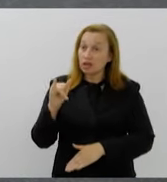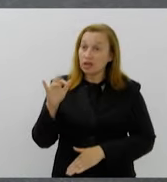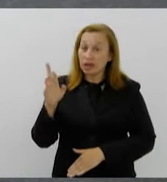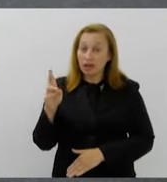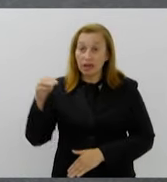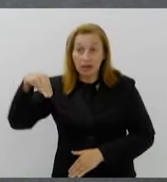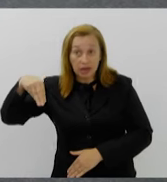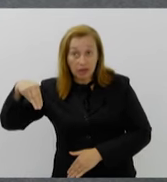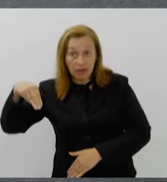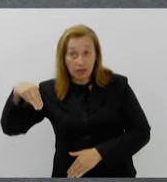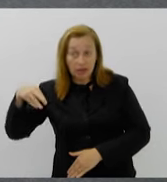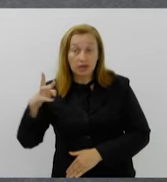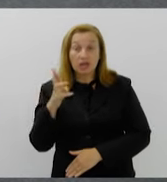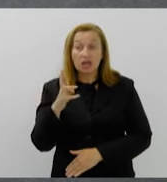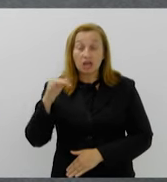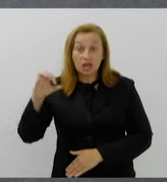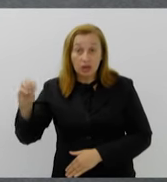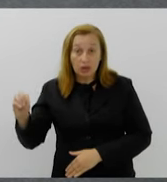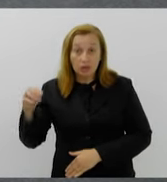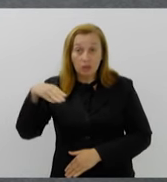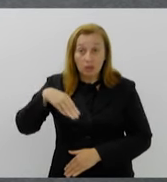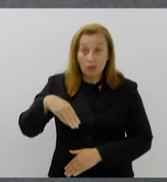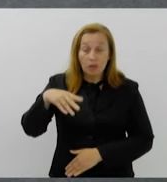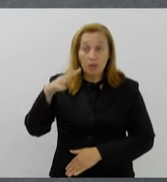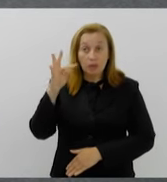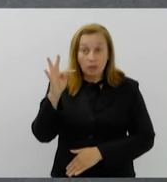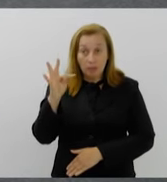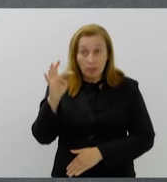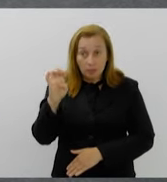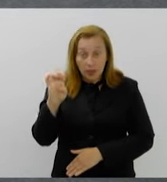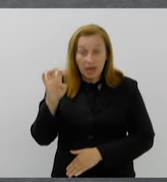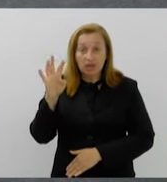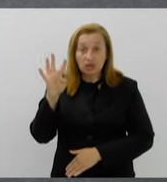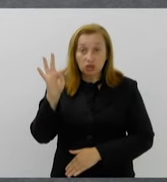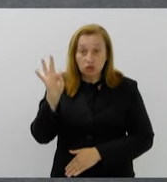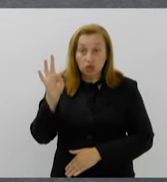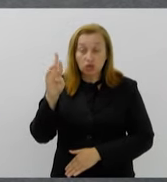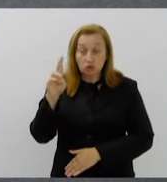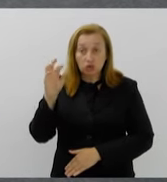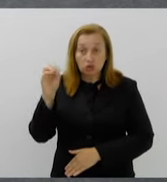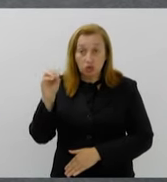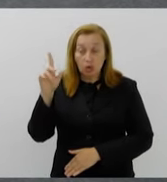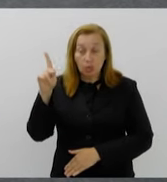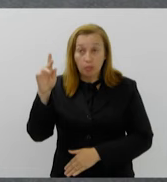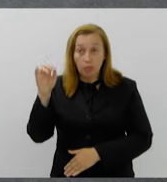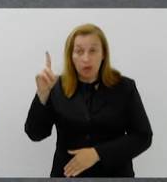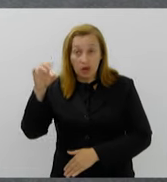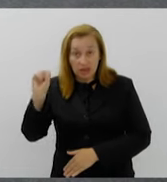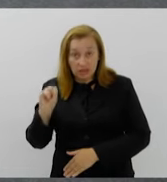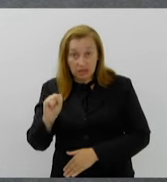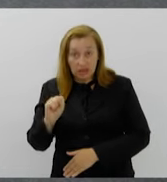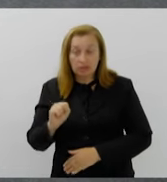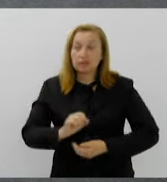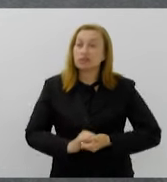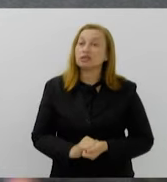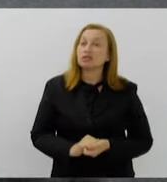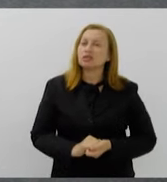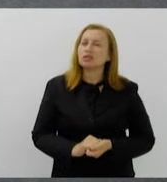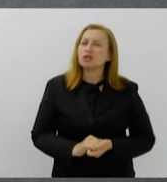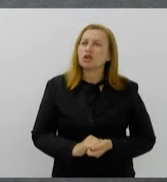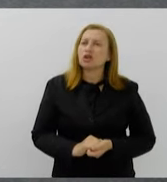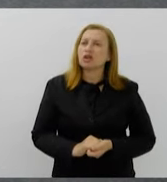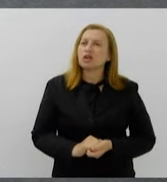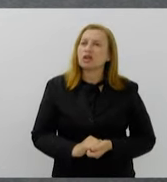o Instituto Rio Metrópole um áudio ao qual ele coloca todos